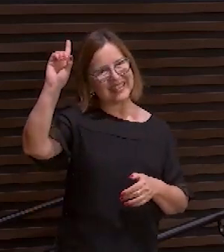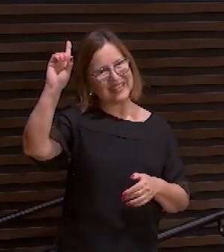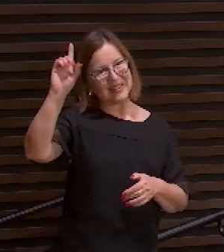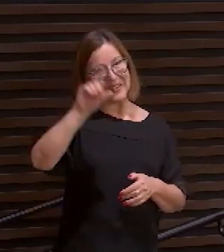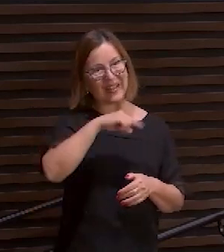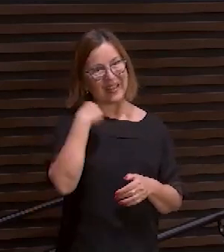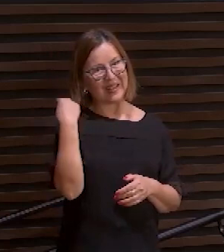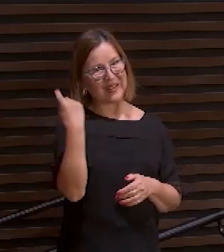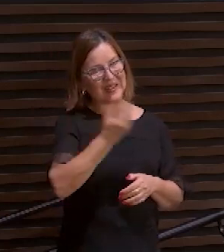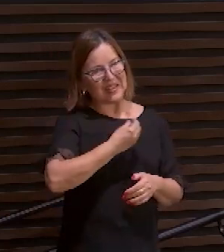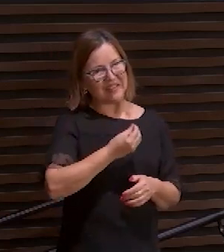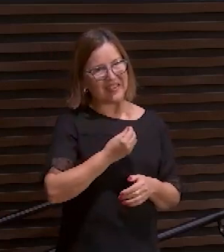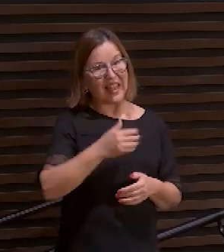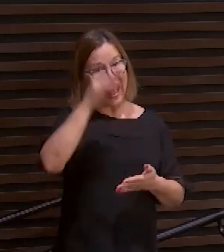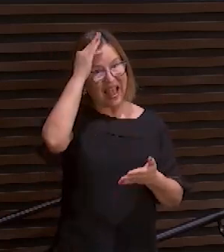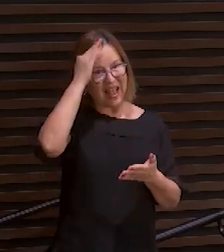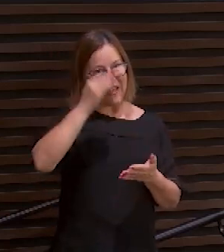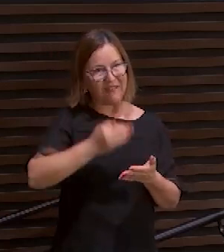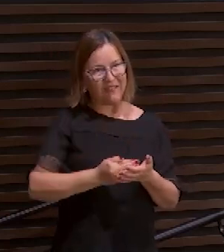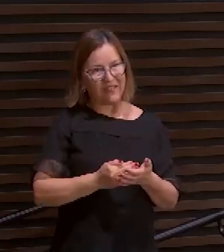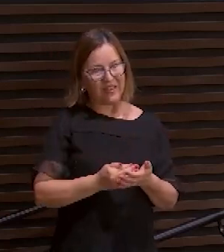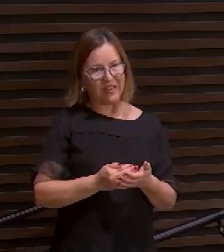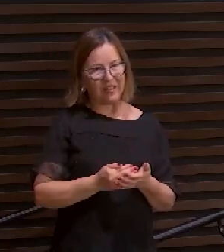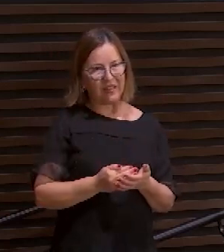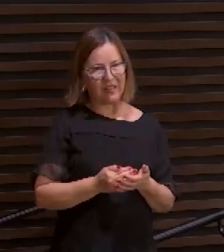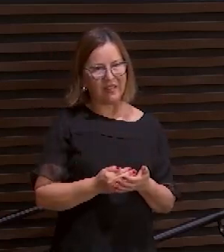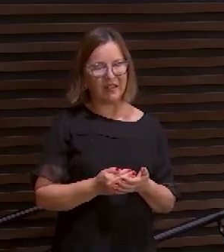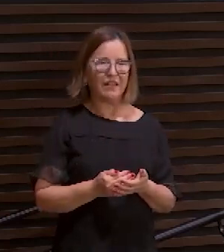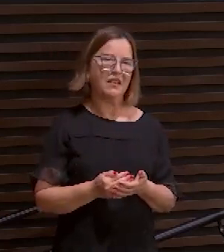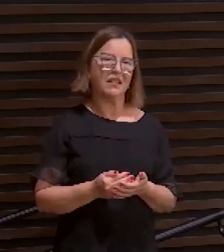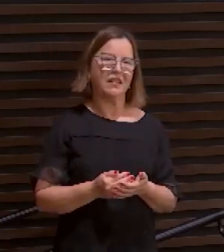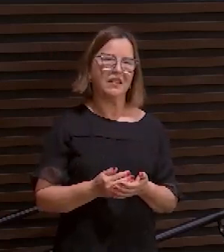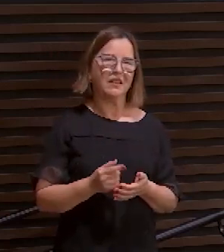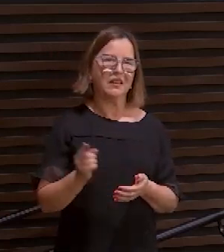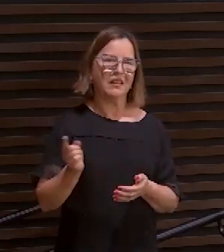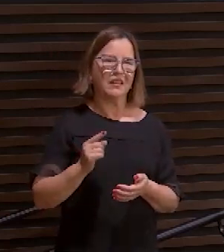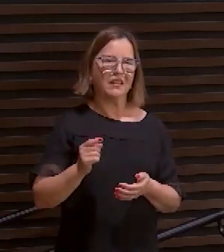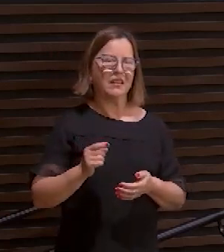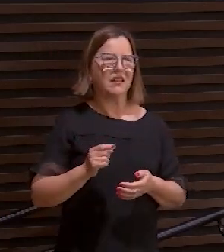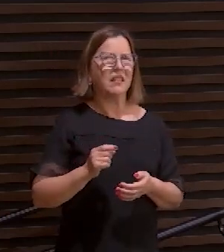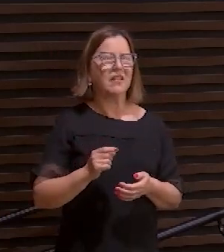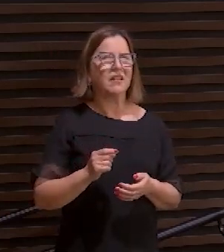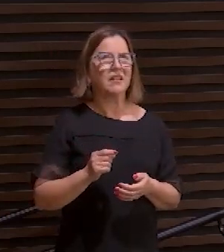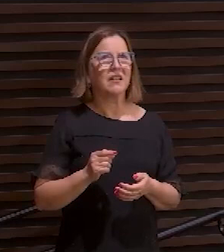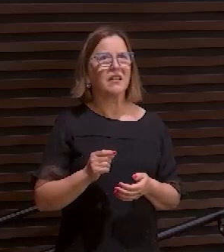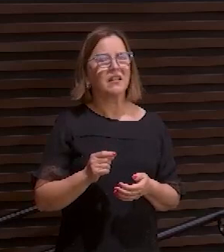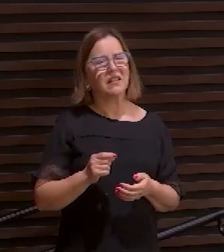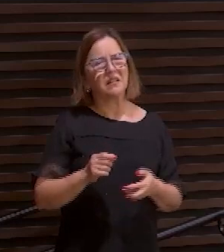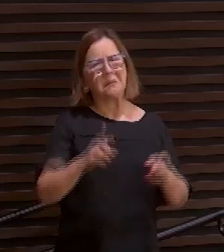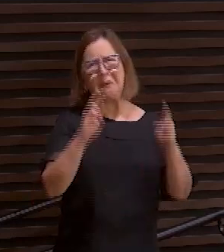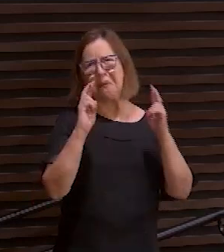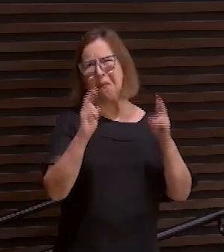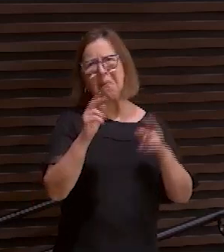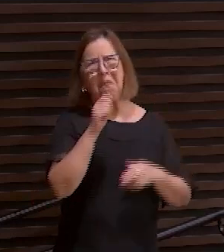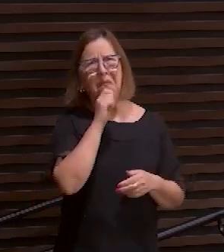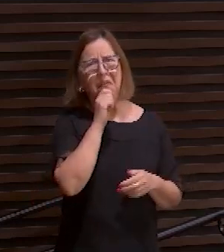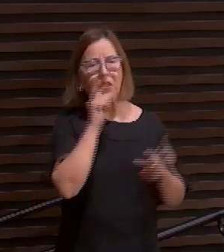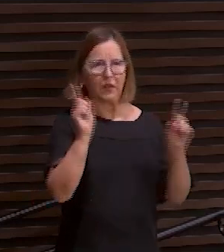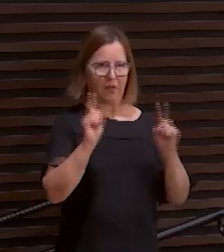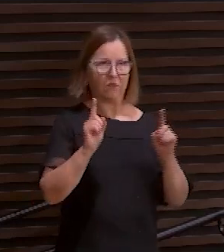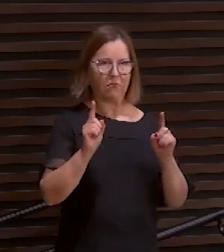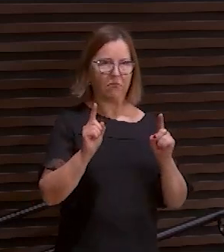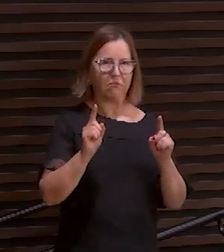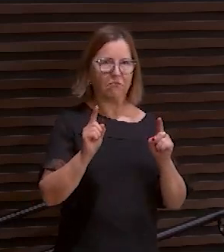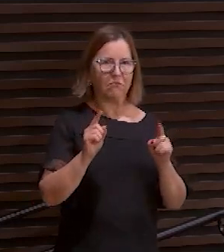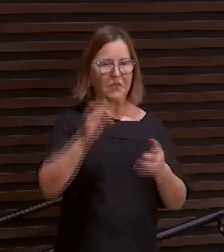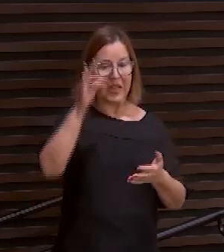nossas vidas. A fé não é uma vaga expectativa, mas uma convicção sólida do